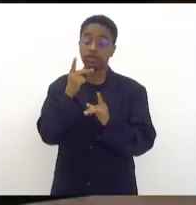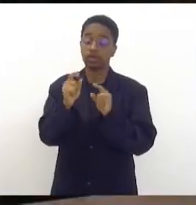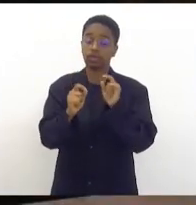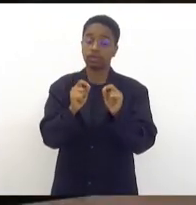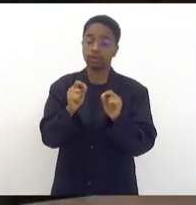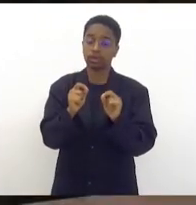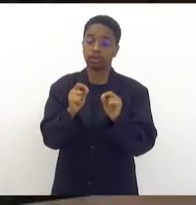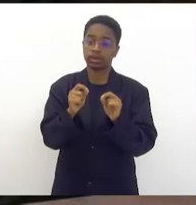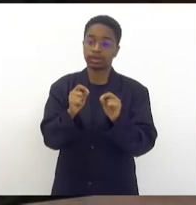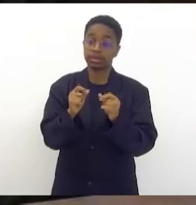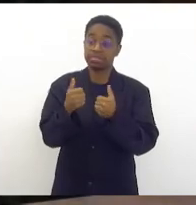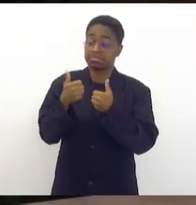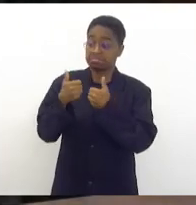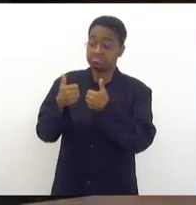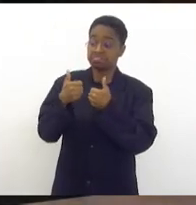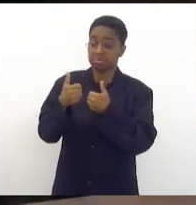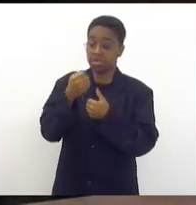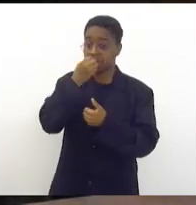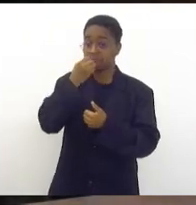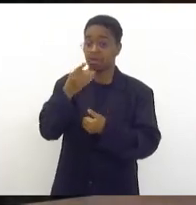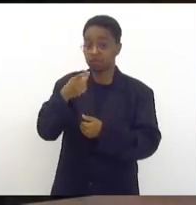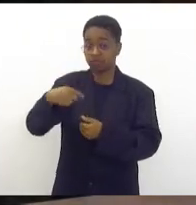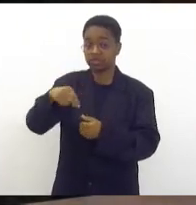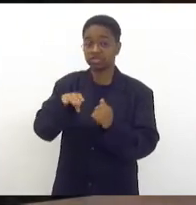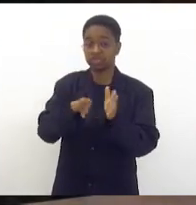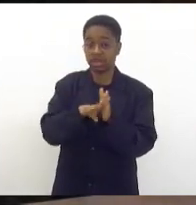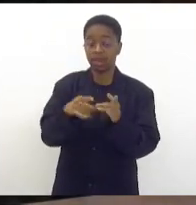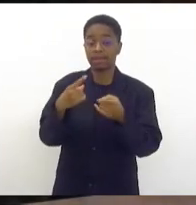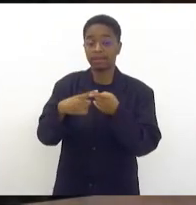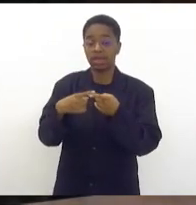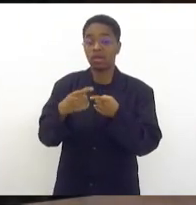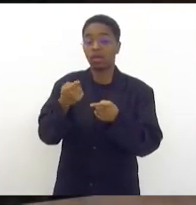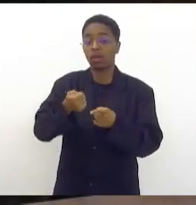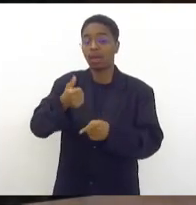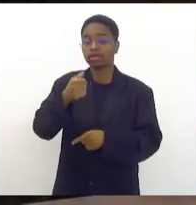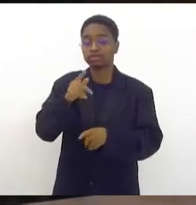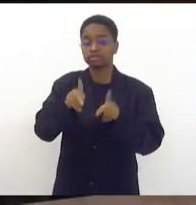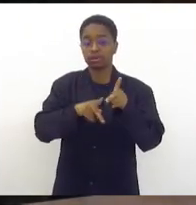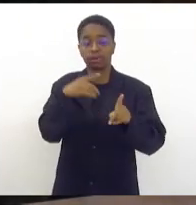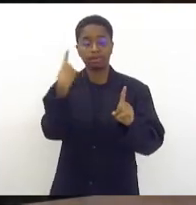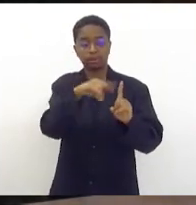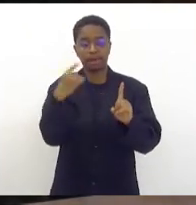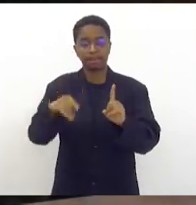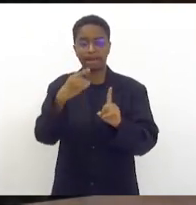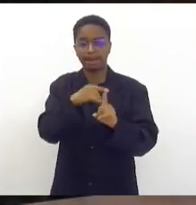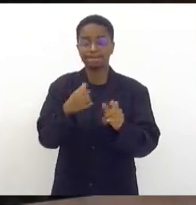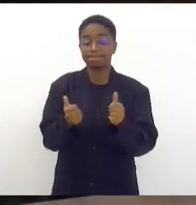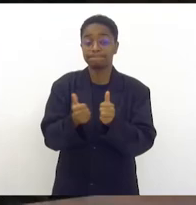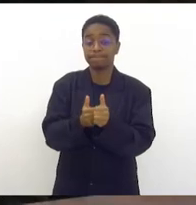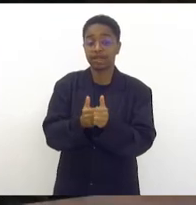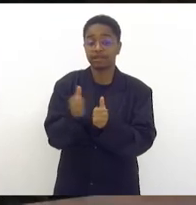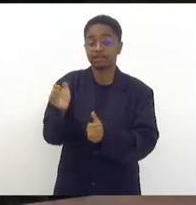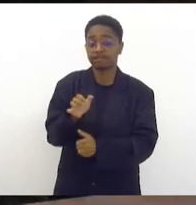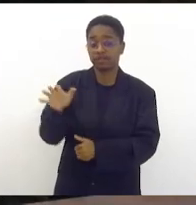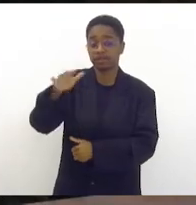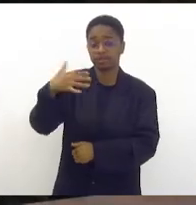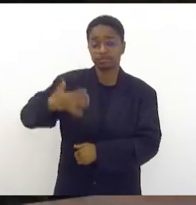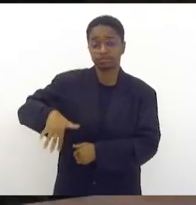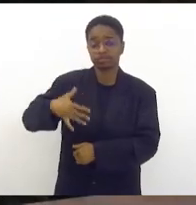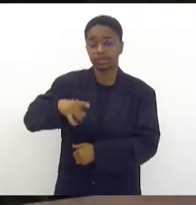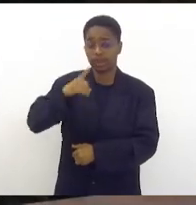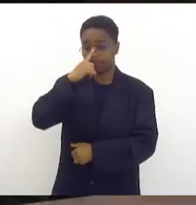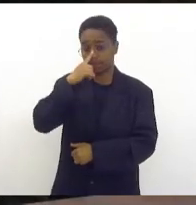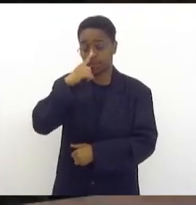chegamos: ainda bem que vocês chegaram. Nós estávamos quase sendo lixados aqui, na entrada de uma comunidade perigosíssima.